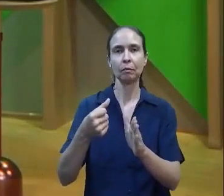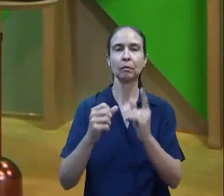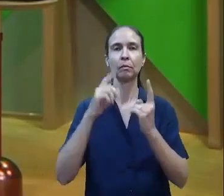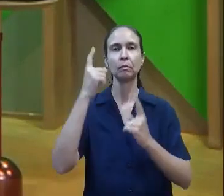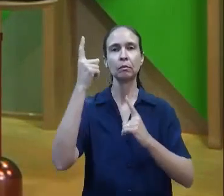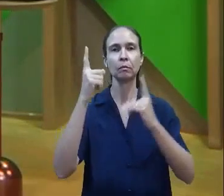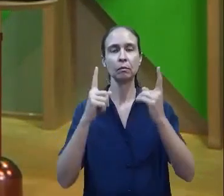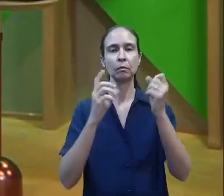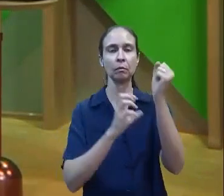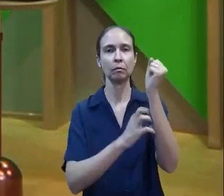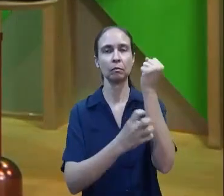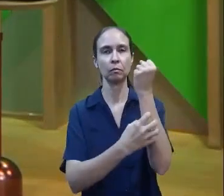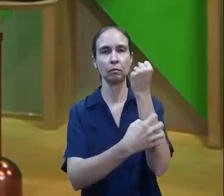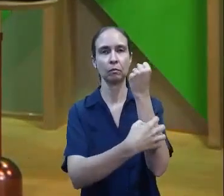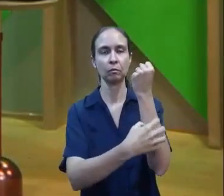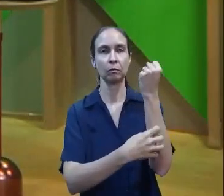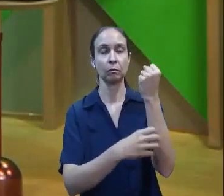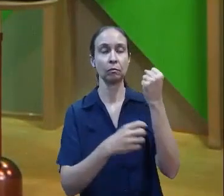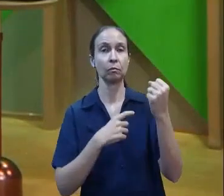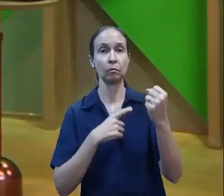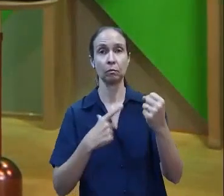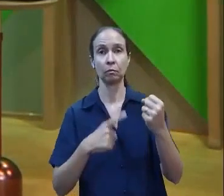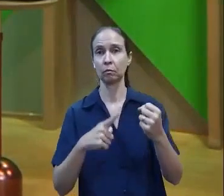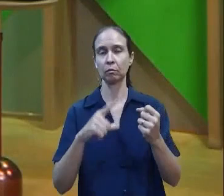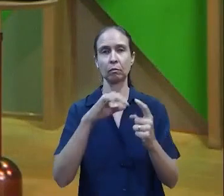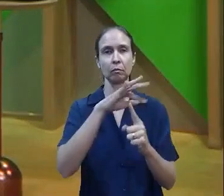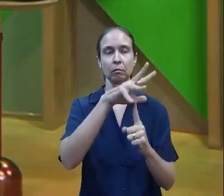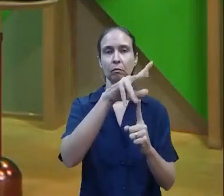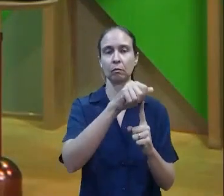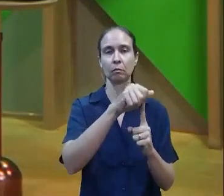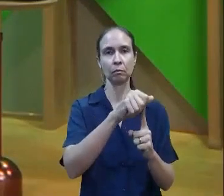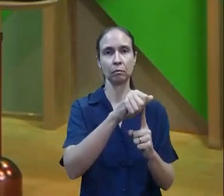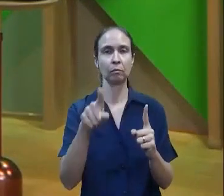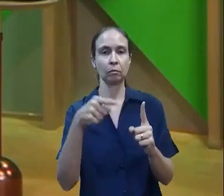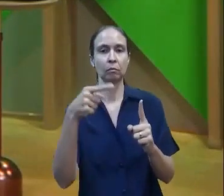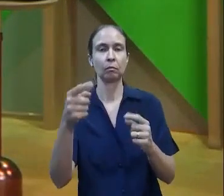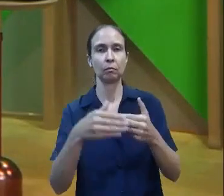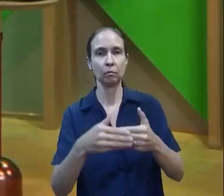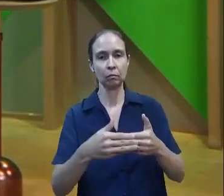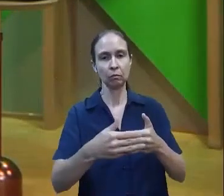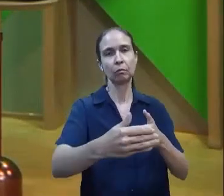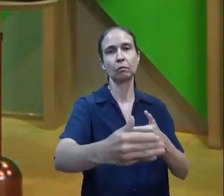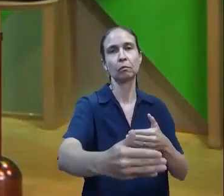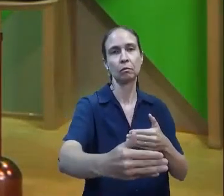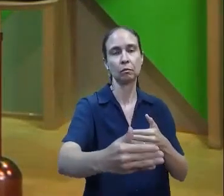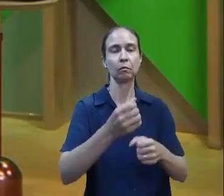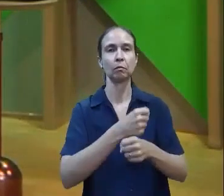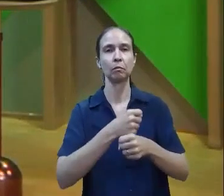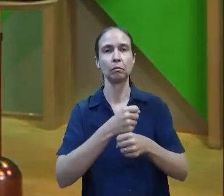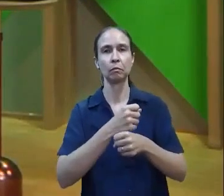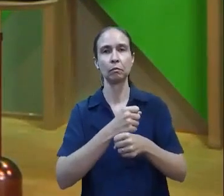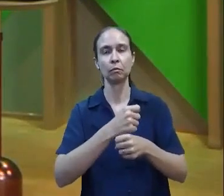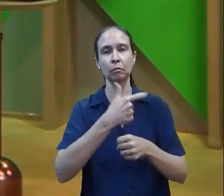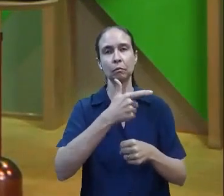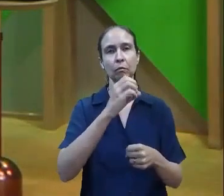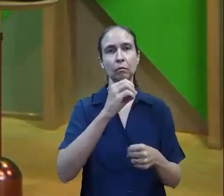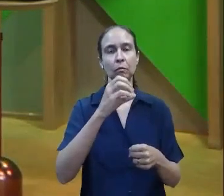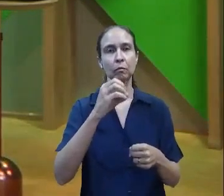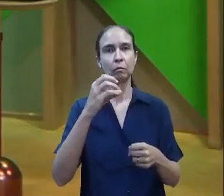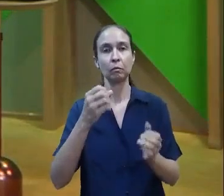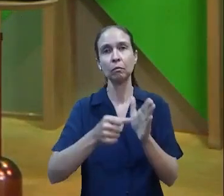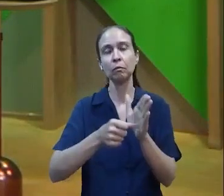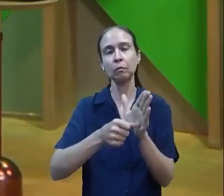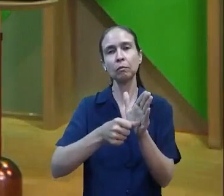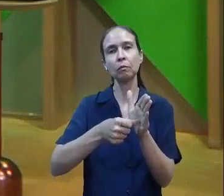a AgroTeams ainda não existia. A partir daí, ela em 2000 começou a ser a primeira edição da